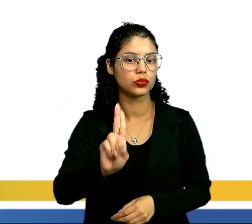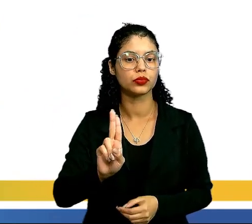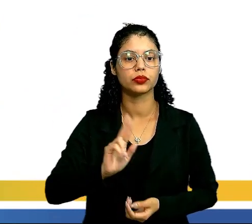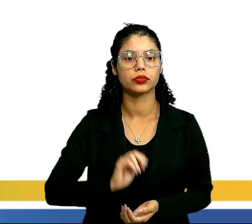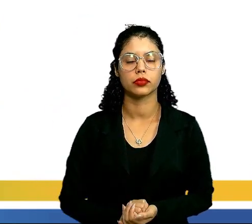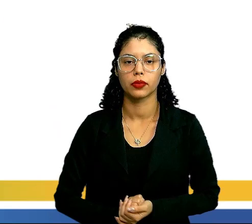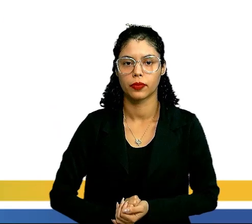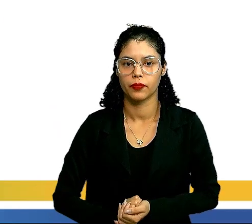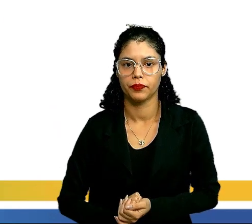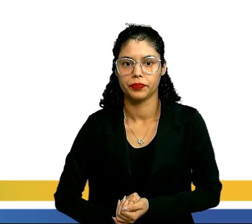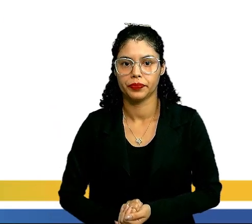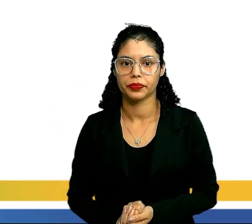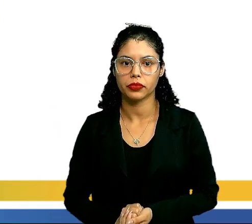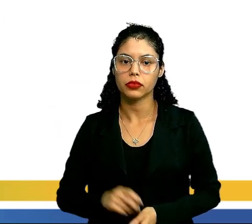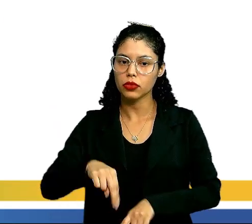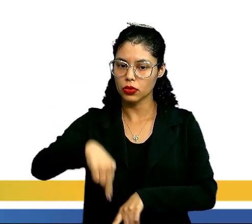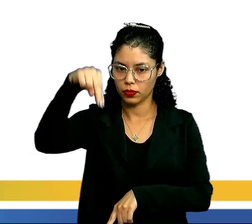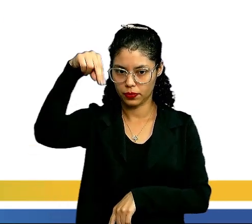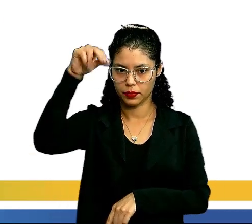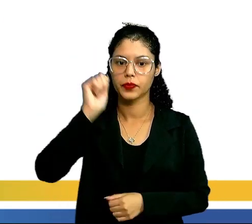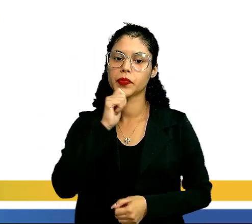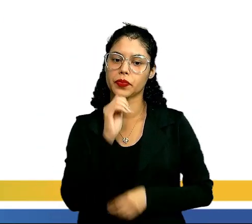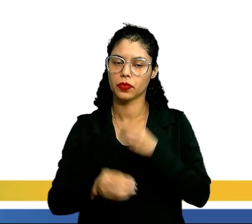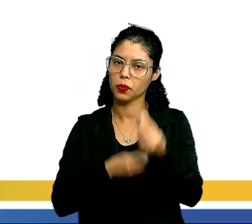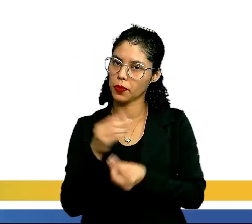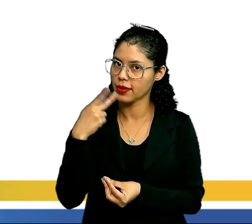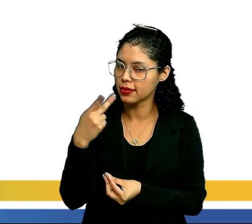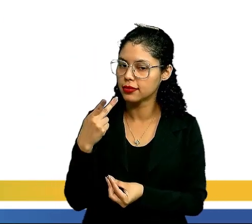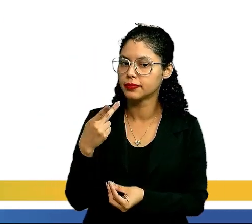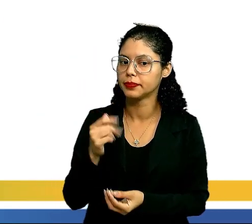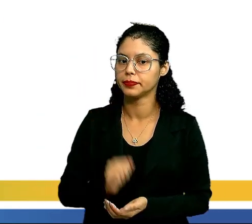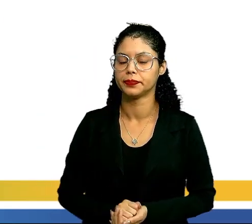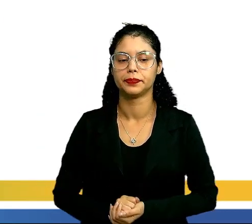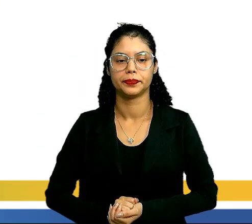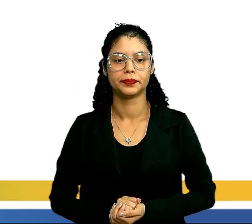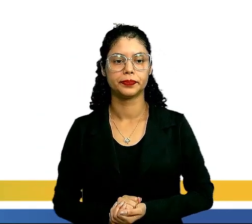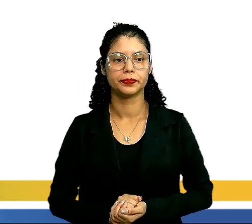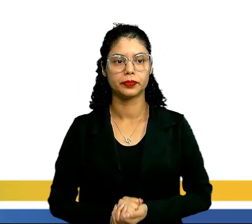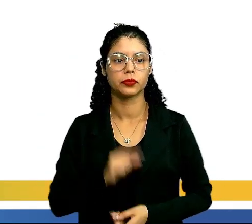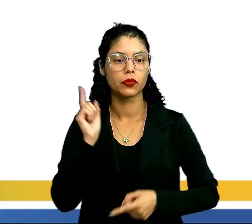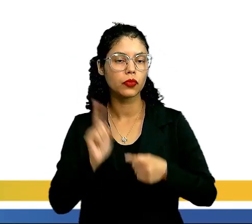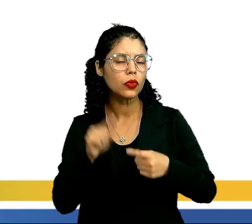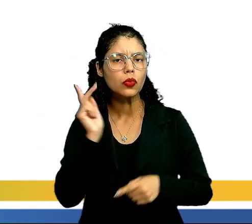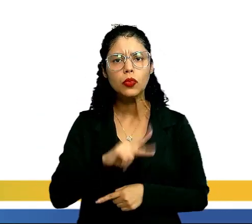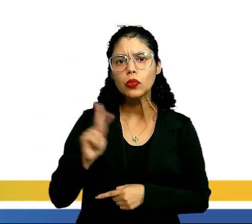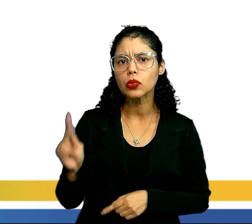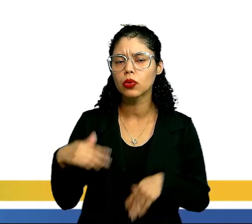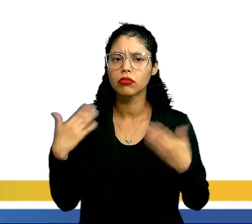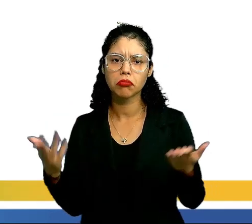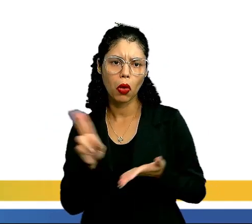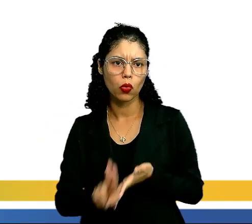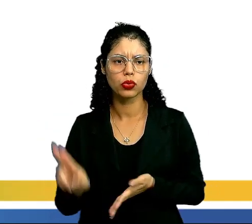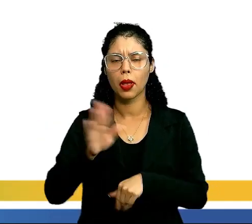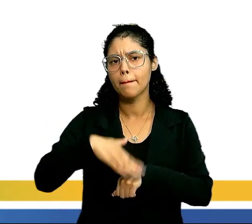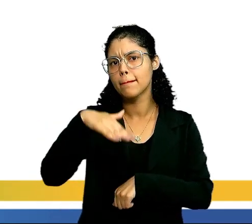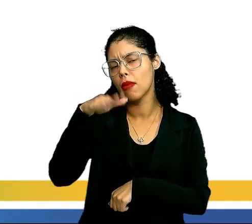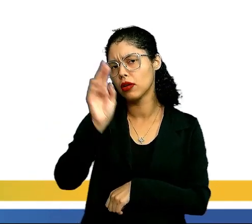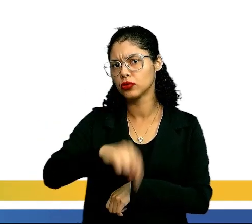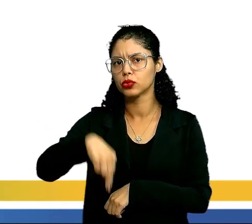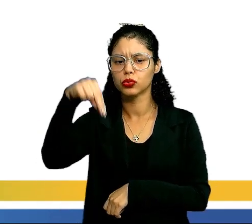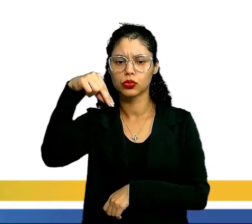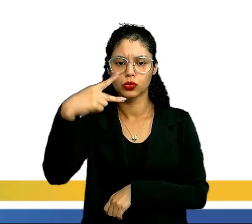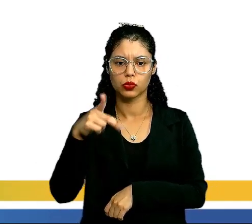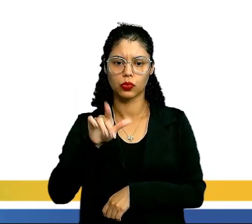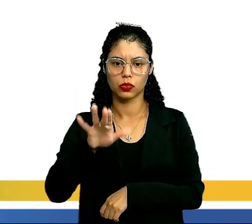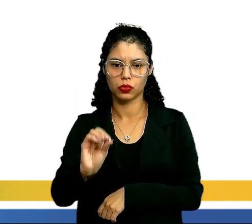mais o Polo Norte, como eu falei. Por que, professora, se utiliza mais o